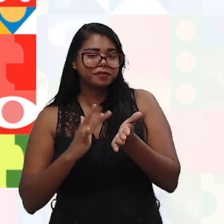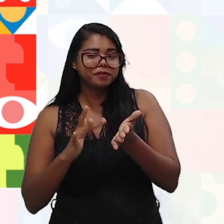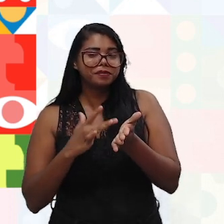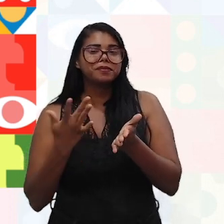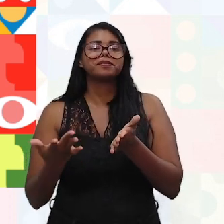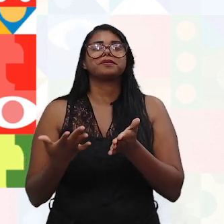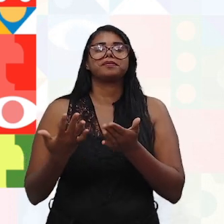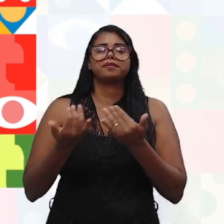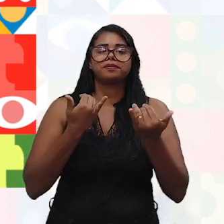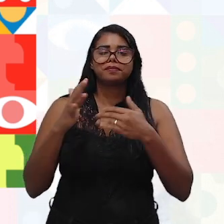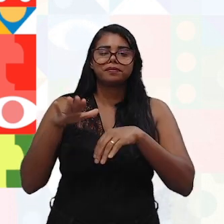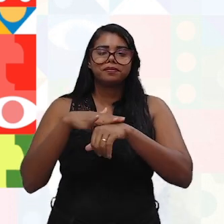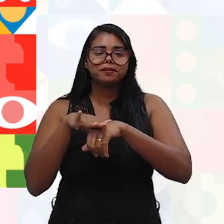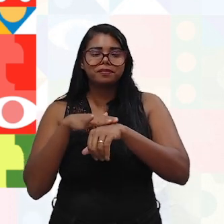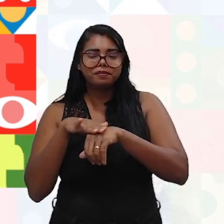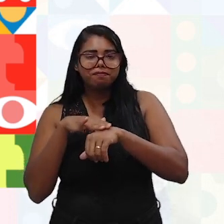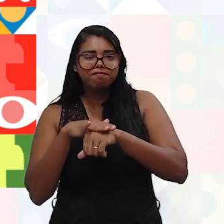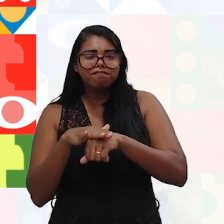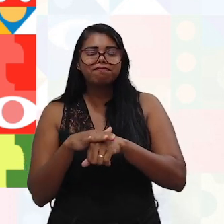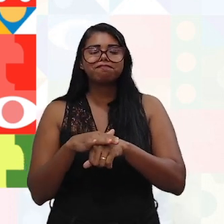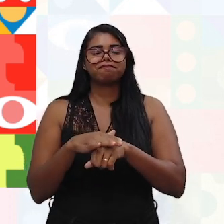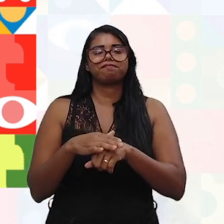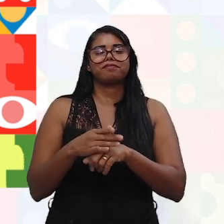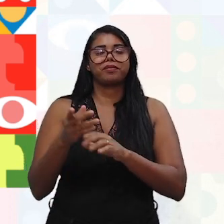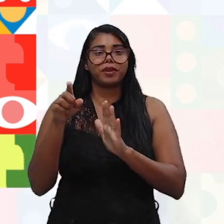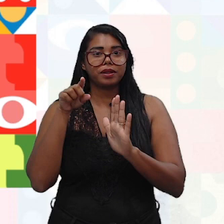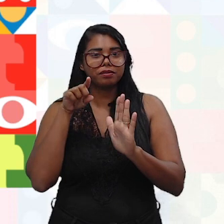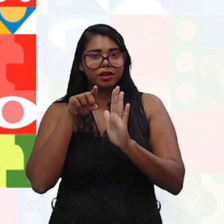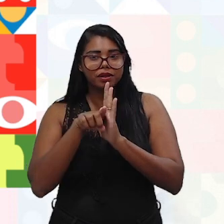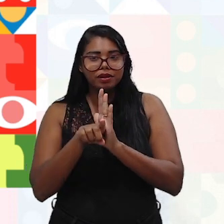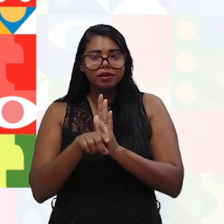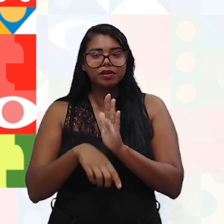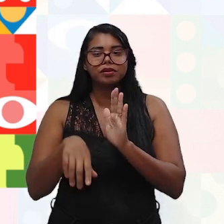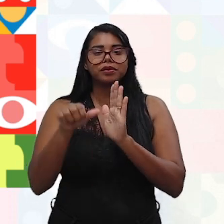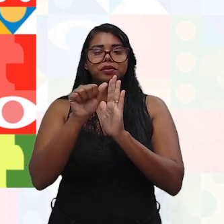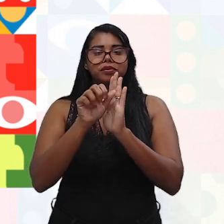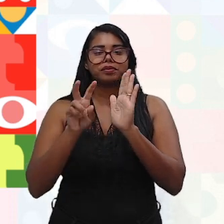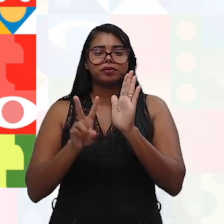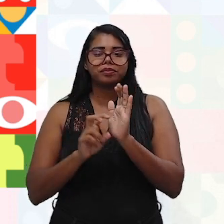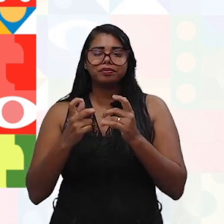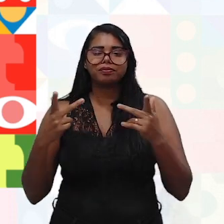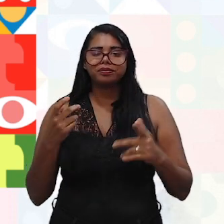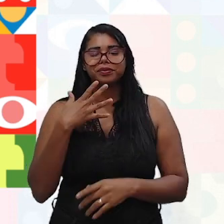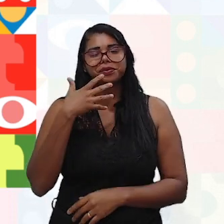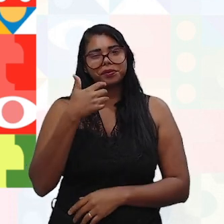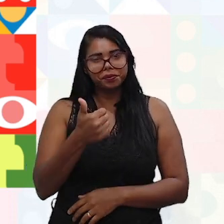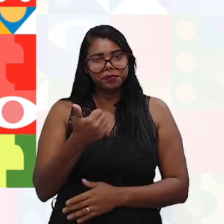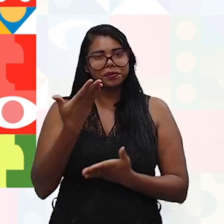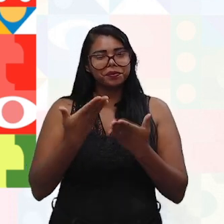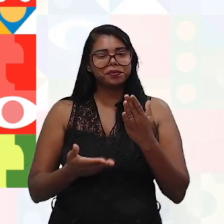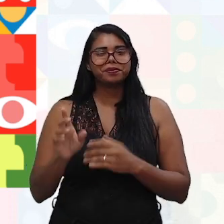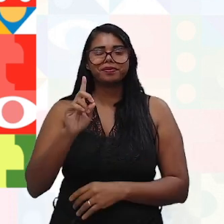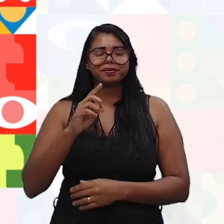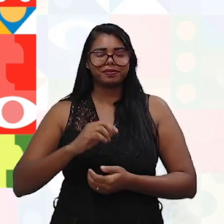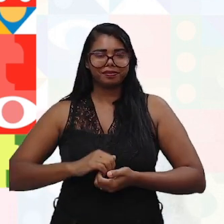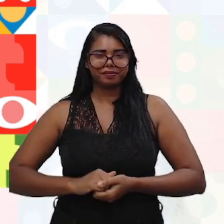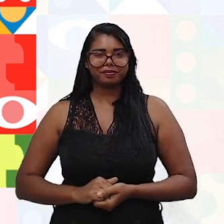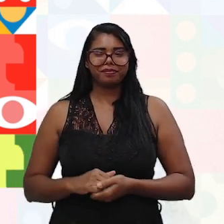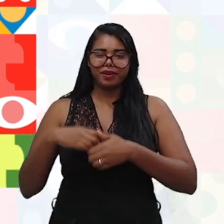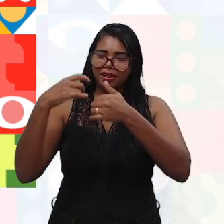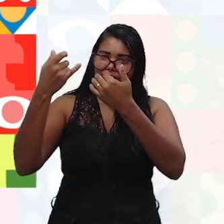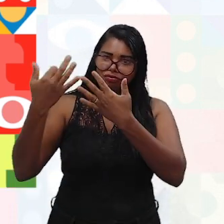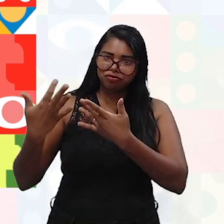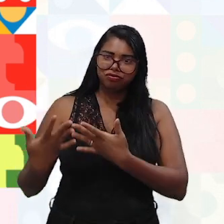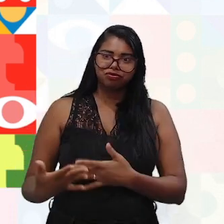no fórum, vai lá nos destaques, manda a tua pergunta no AVA. Tem muita coisa boa, gente. Não deixa a gente sozinho falando